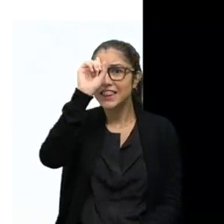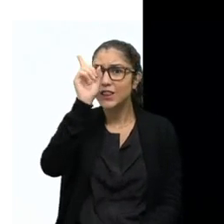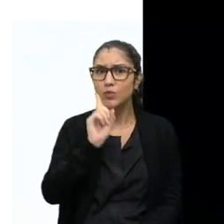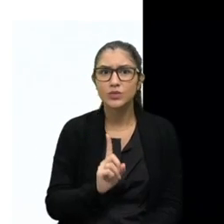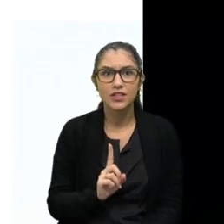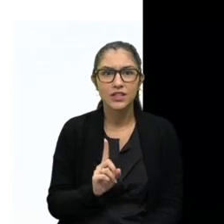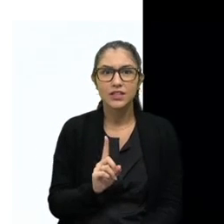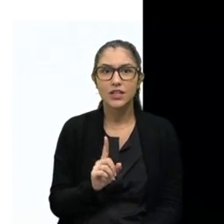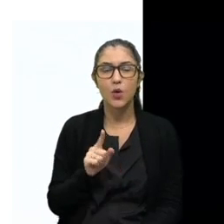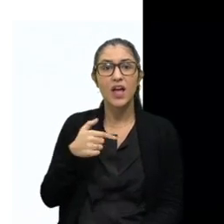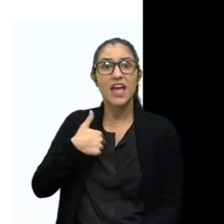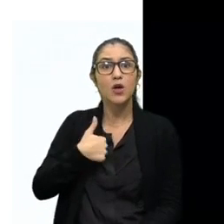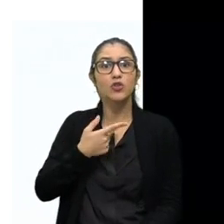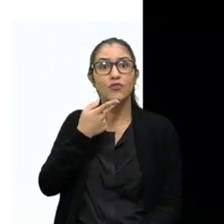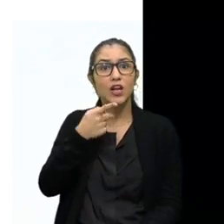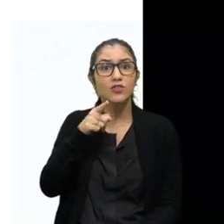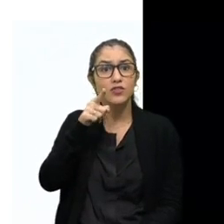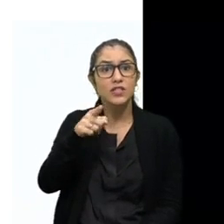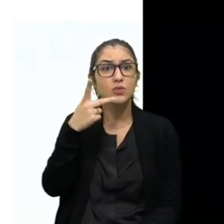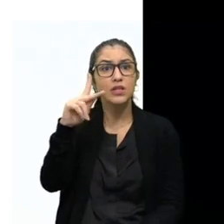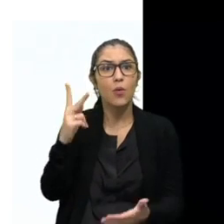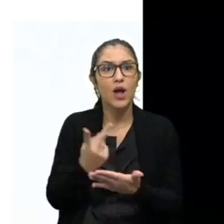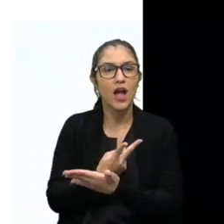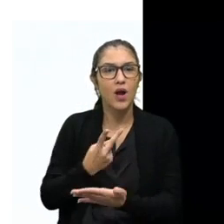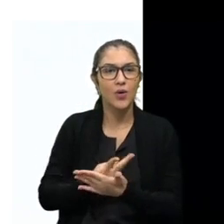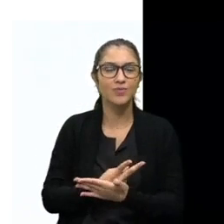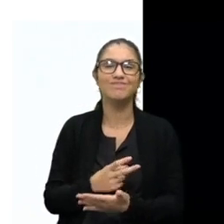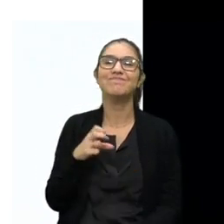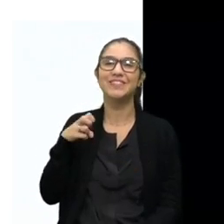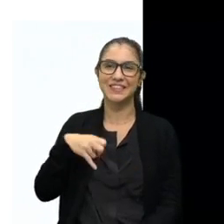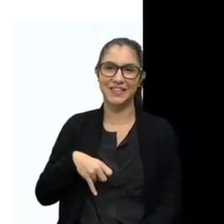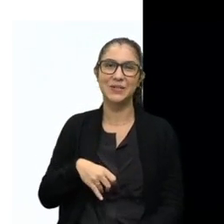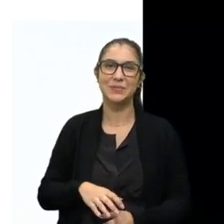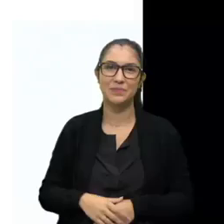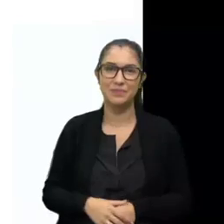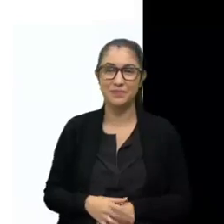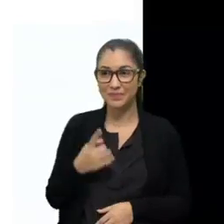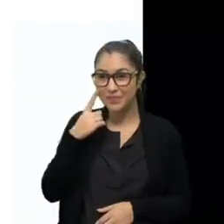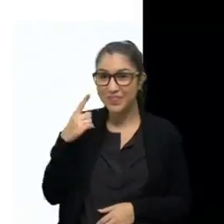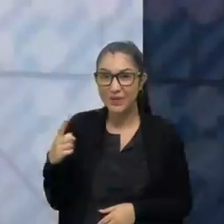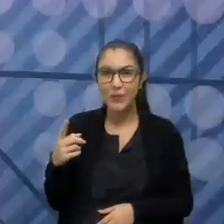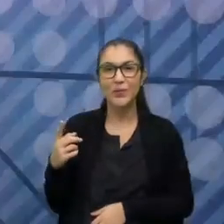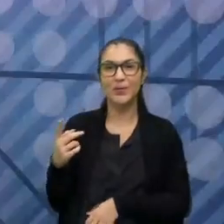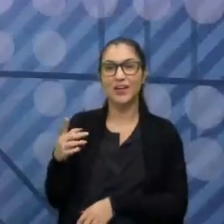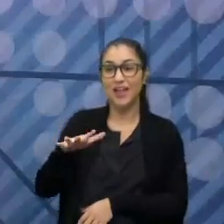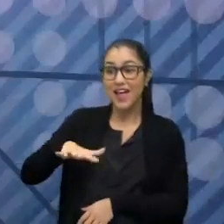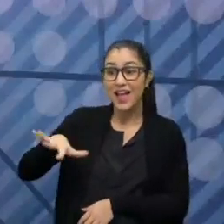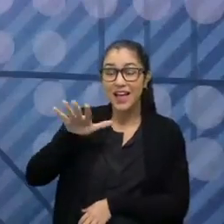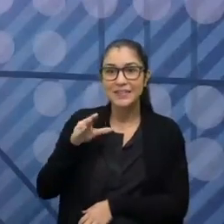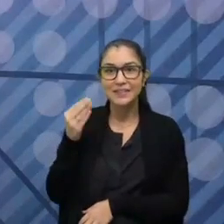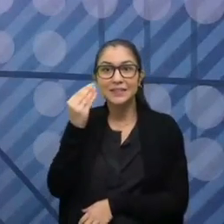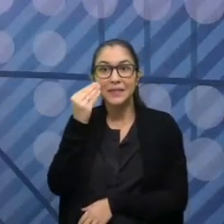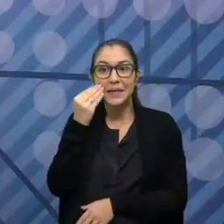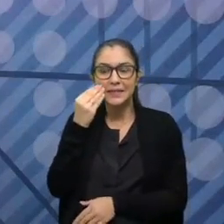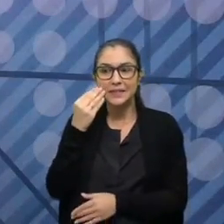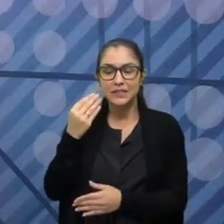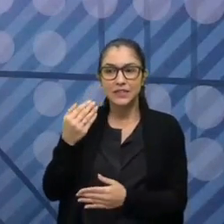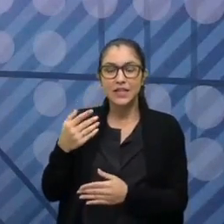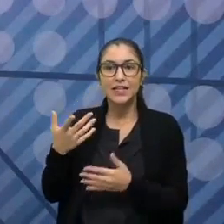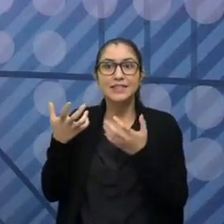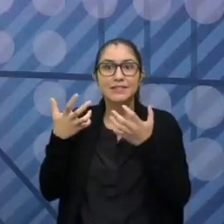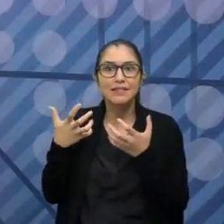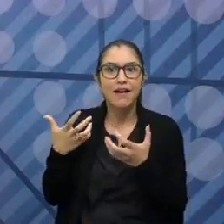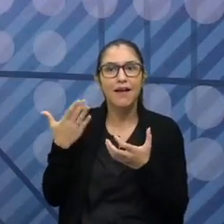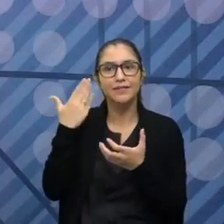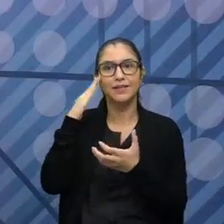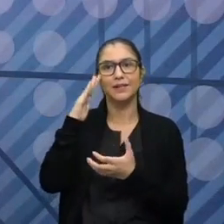não entendeu. Estou corrigindo os seus erros. Sim. Então, eles mesmos, entre si, eles